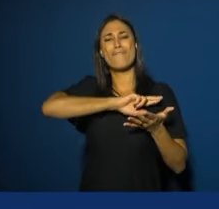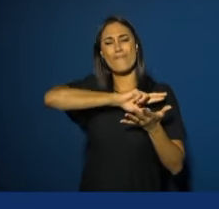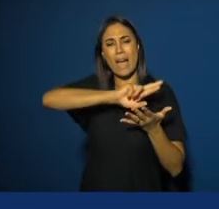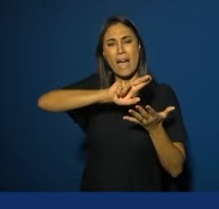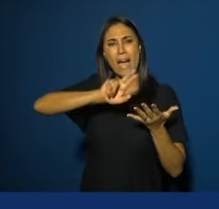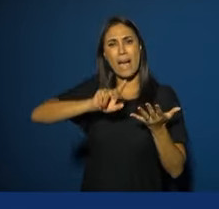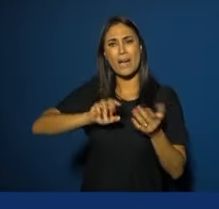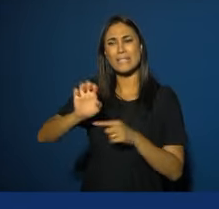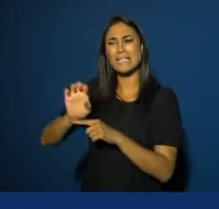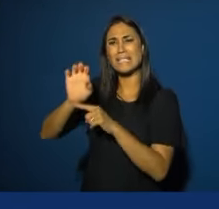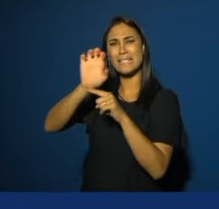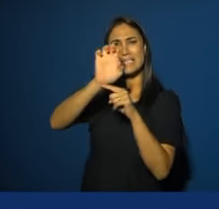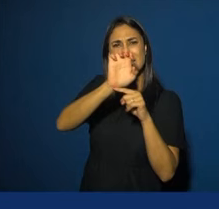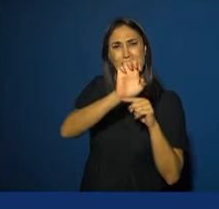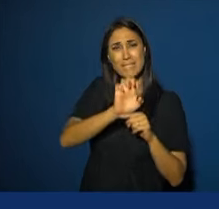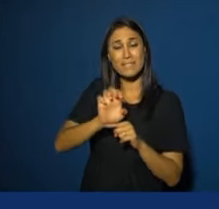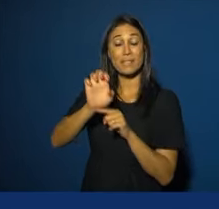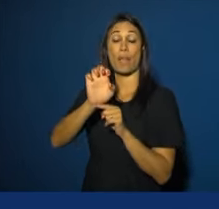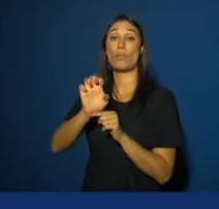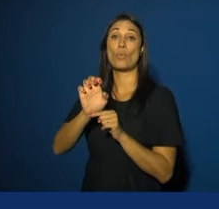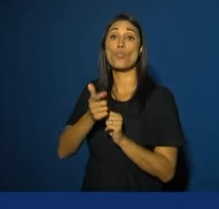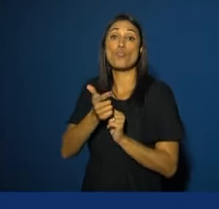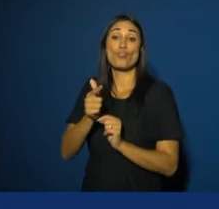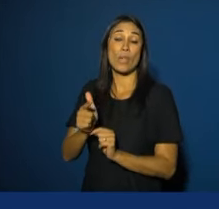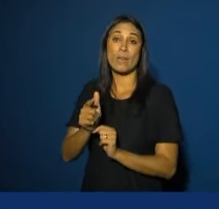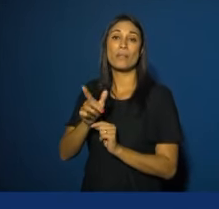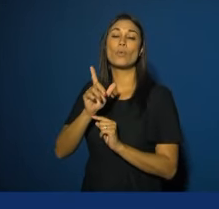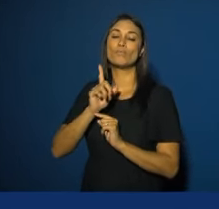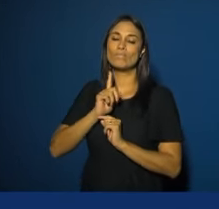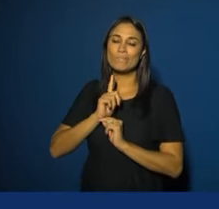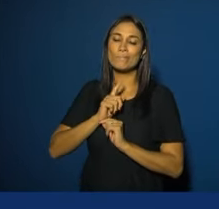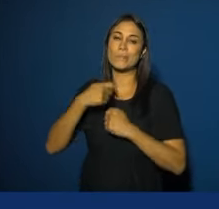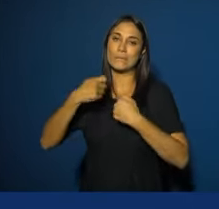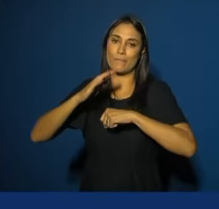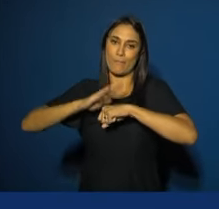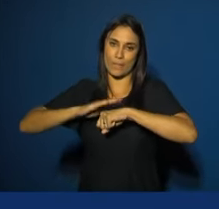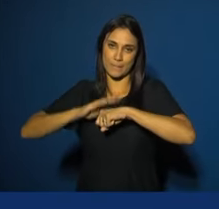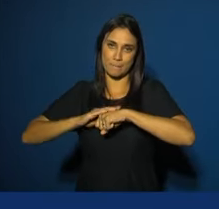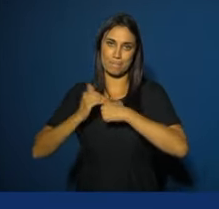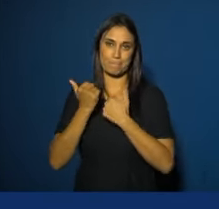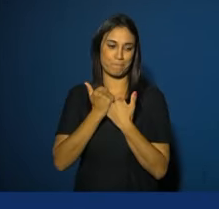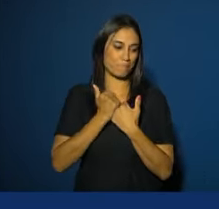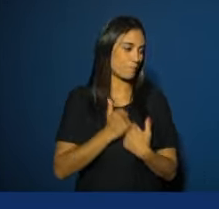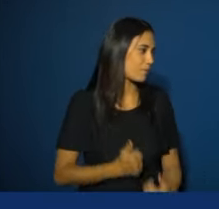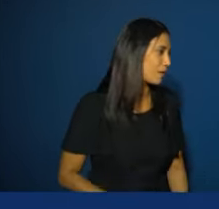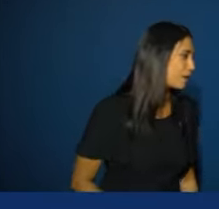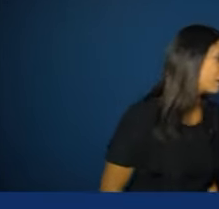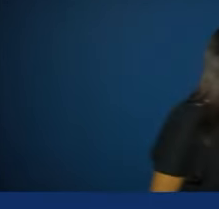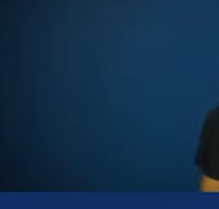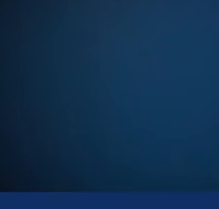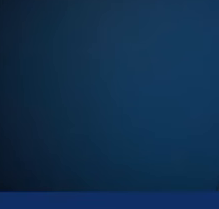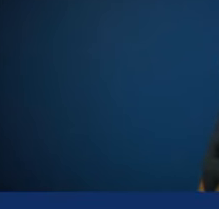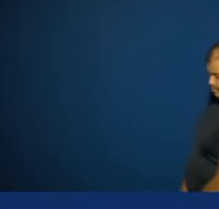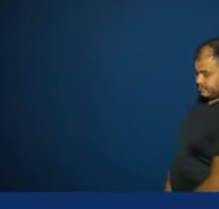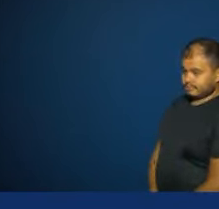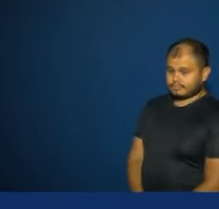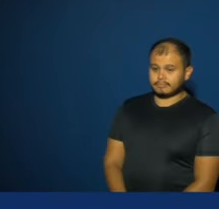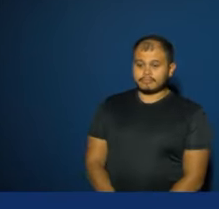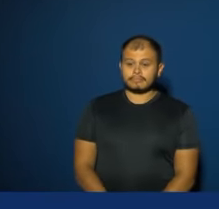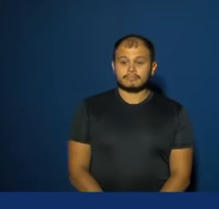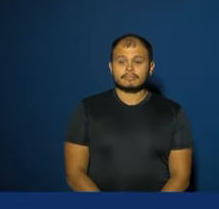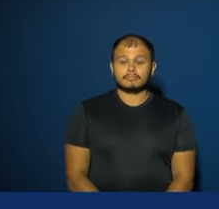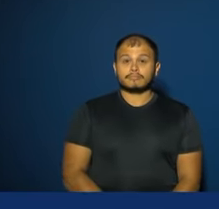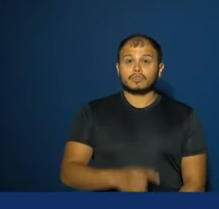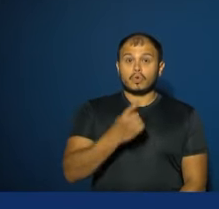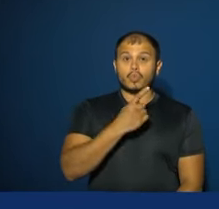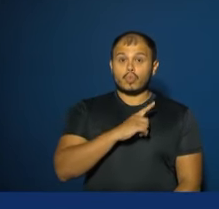Rondônia, Mato Grosso do Sul. Então, temos muito a fazer. E esses últimos consumidores são